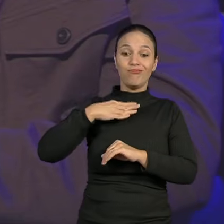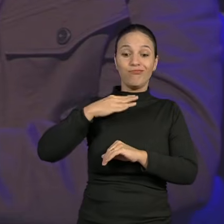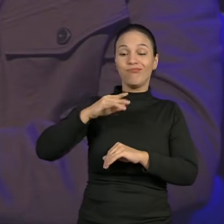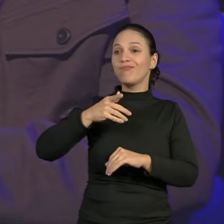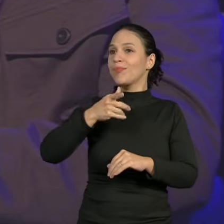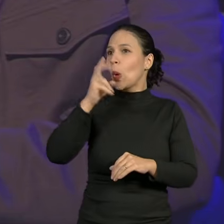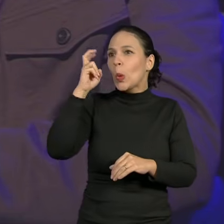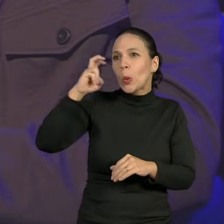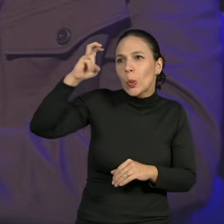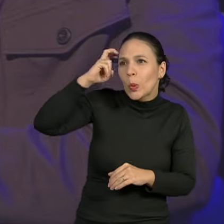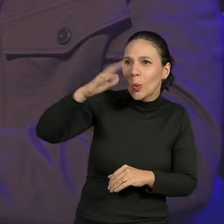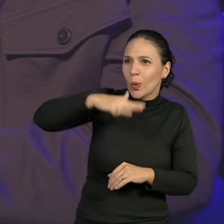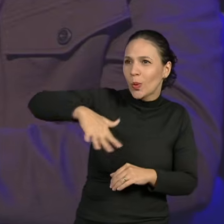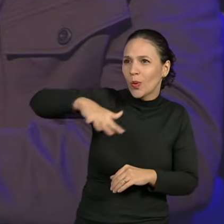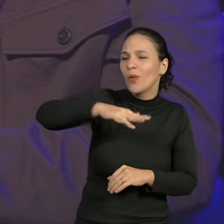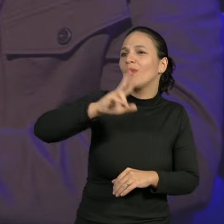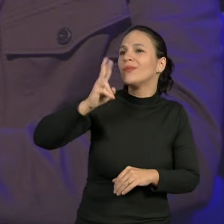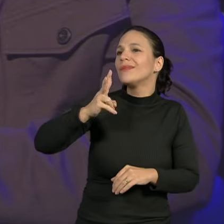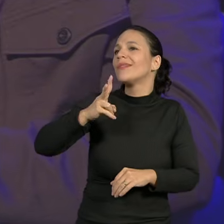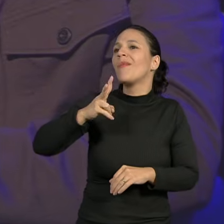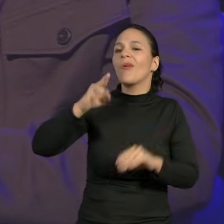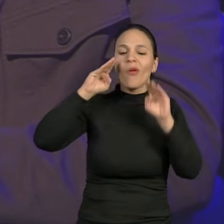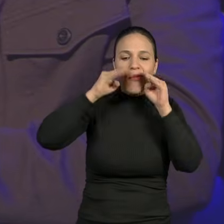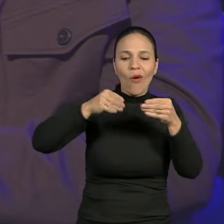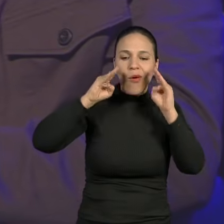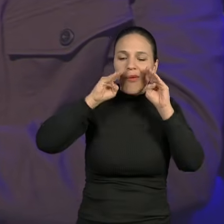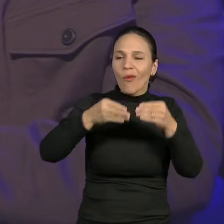Da cultura, né, que é mais